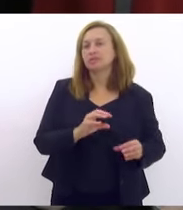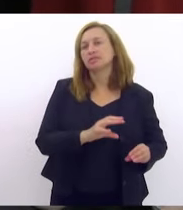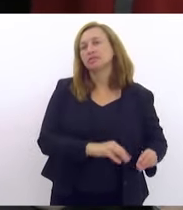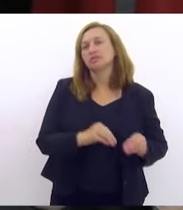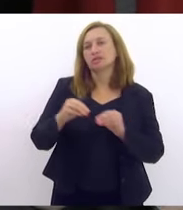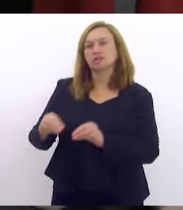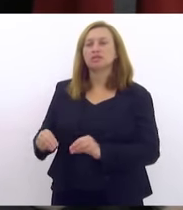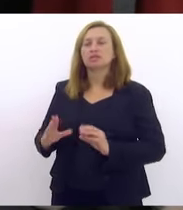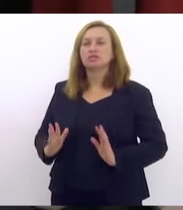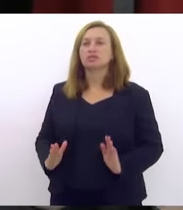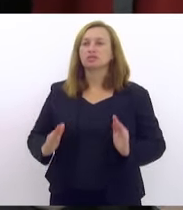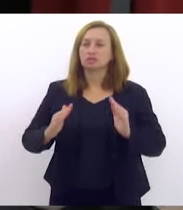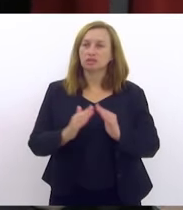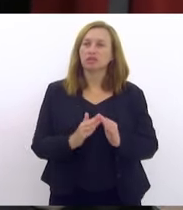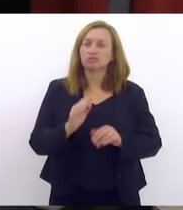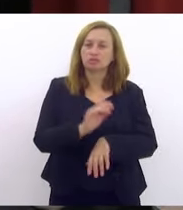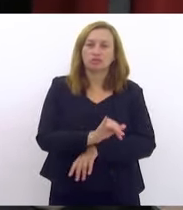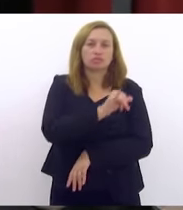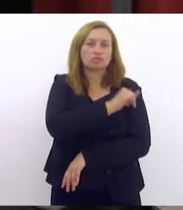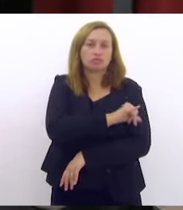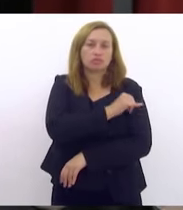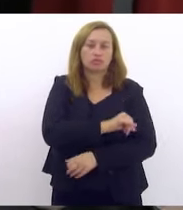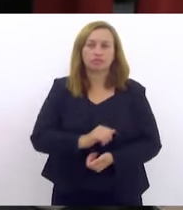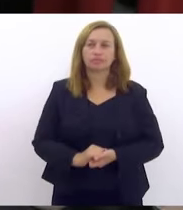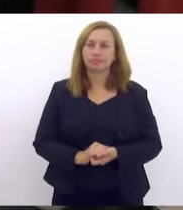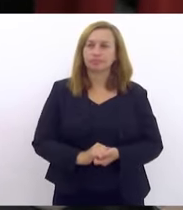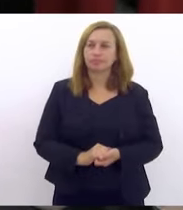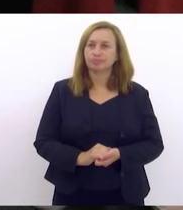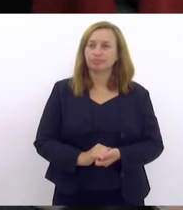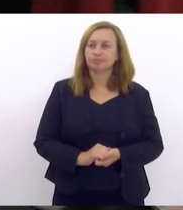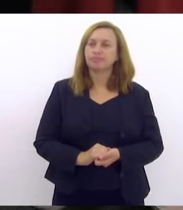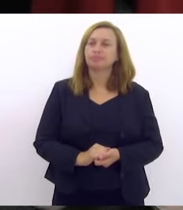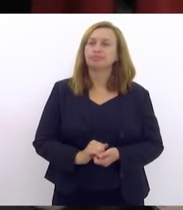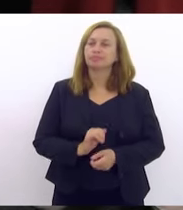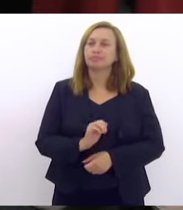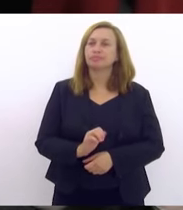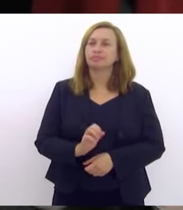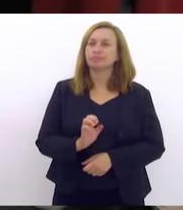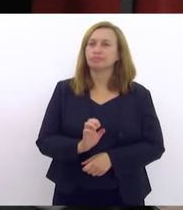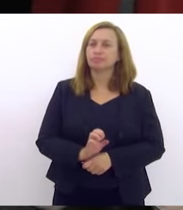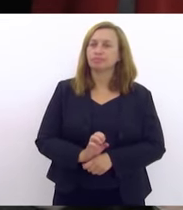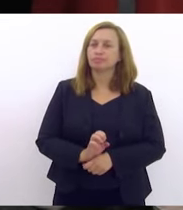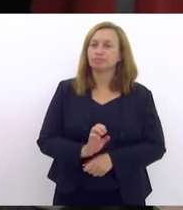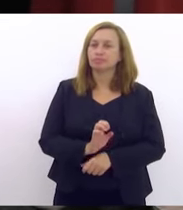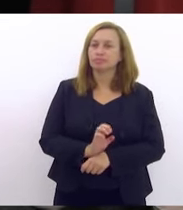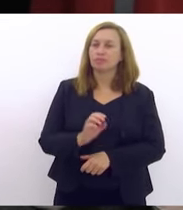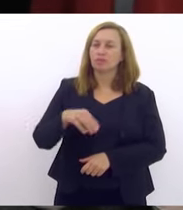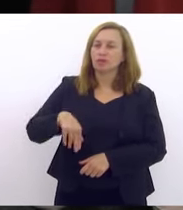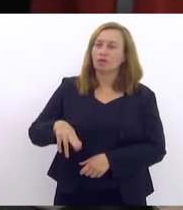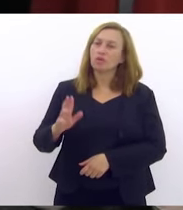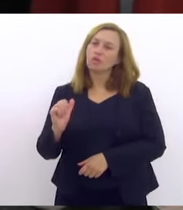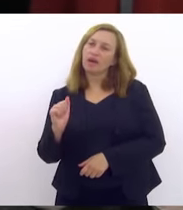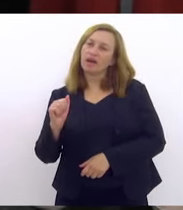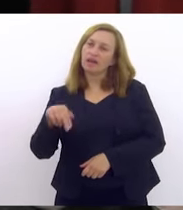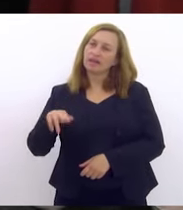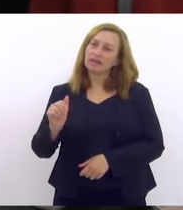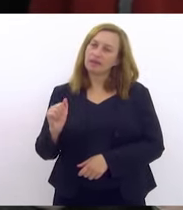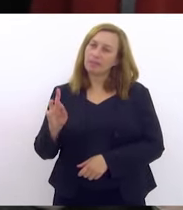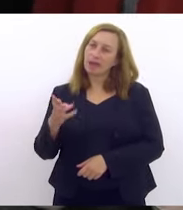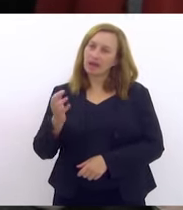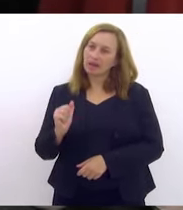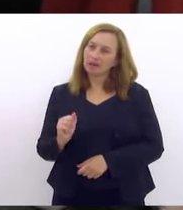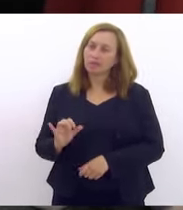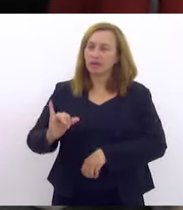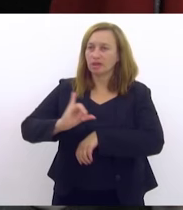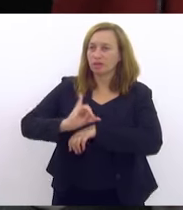imóveis federais para o estado do Rio, de imóveis do estado da Guanabara para a capital.